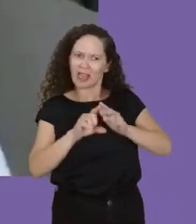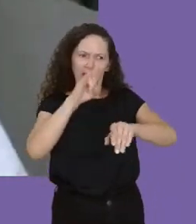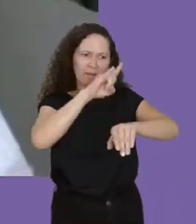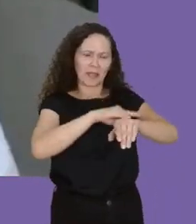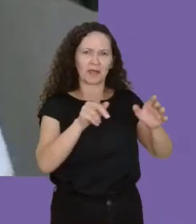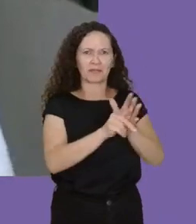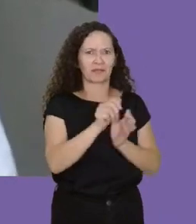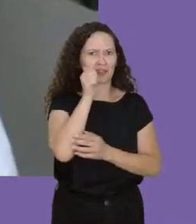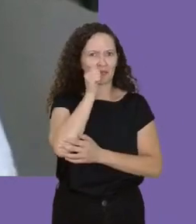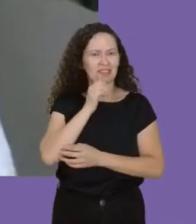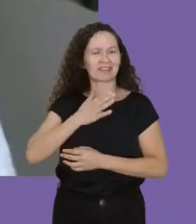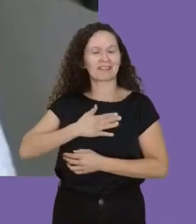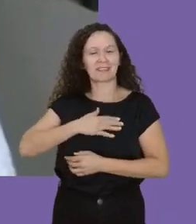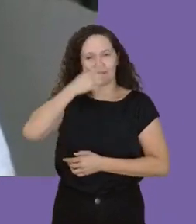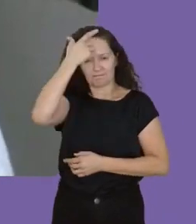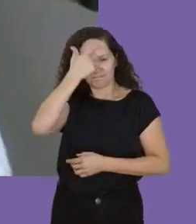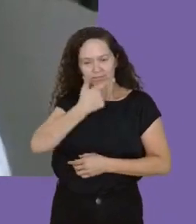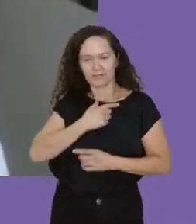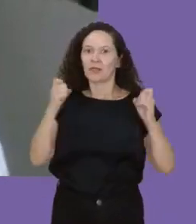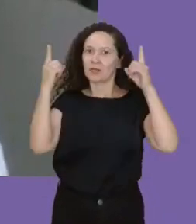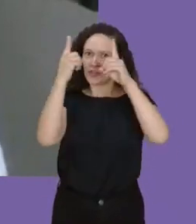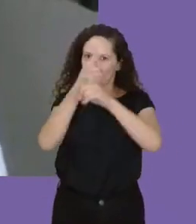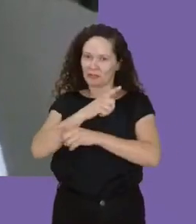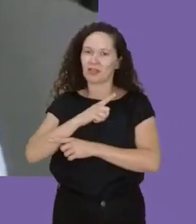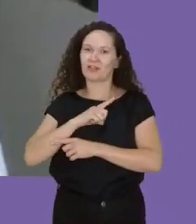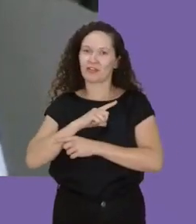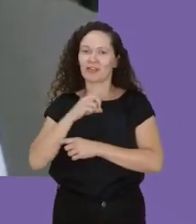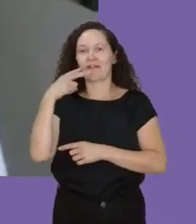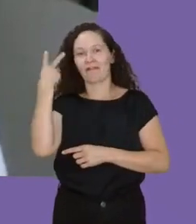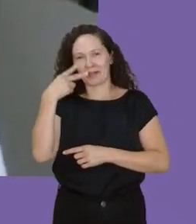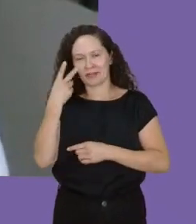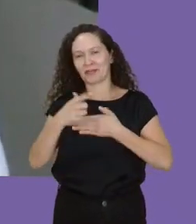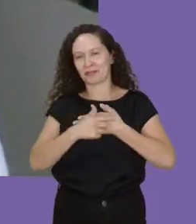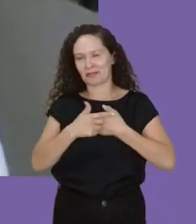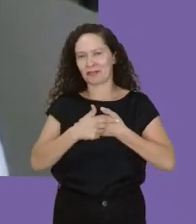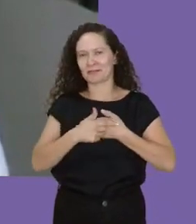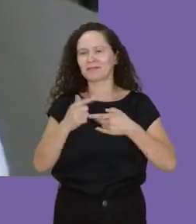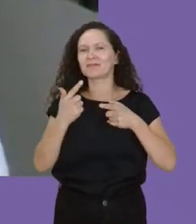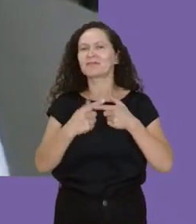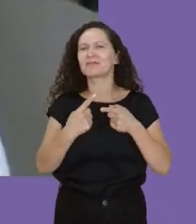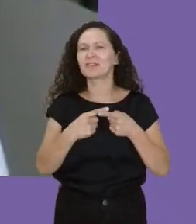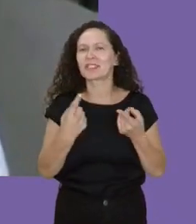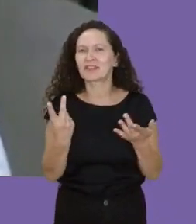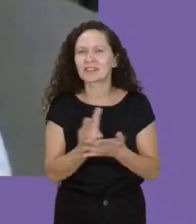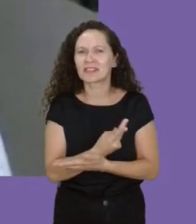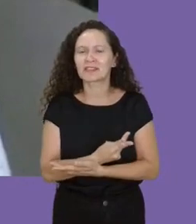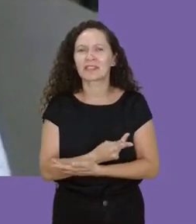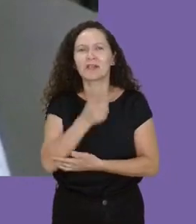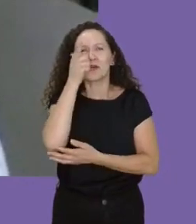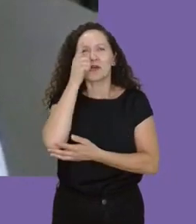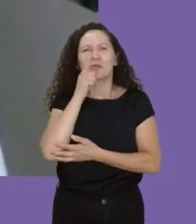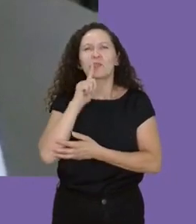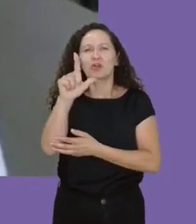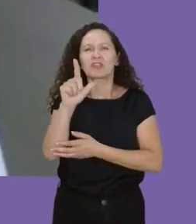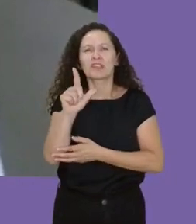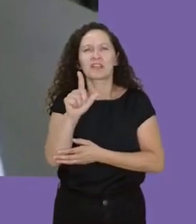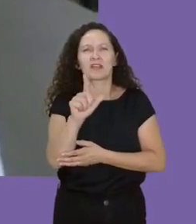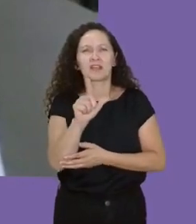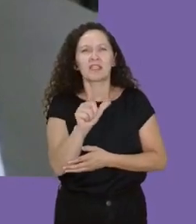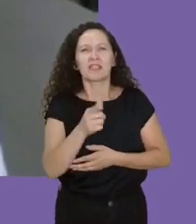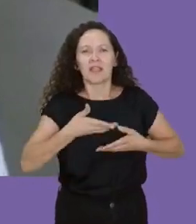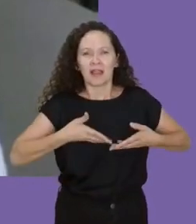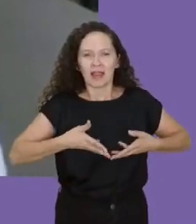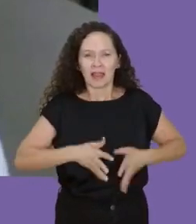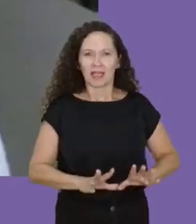muita dificuldade aqui, como vereadora, inclusive para sair de licença maternidade para voltar de